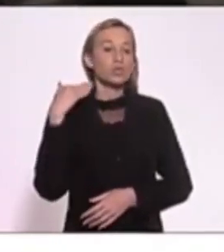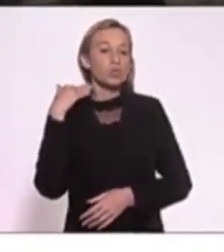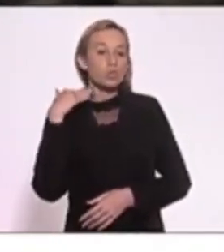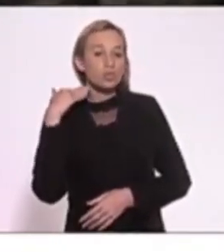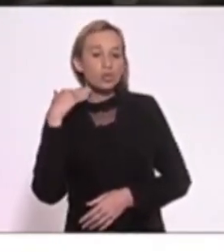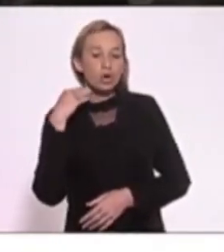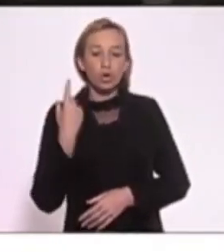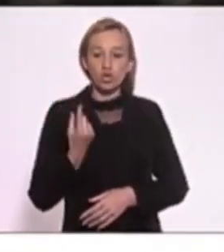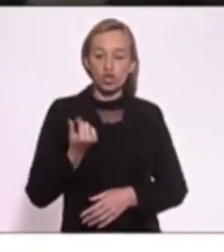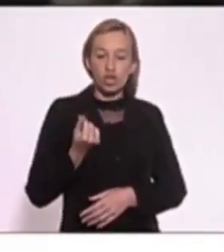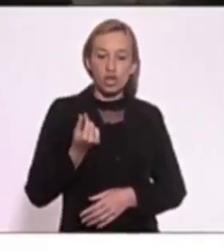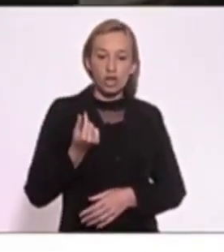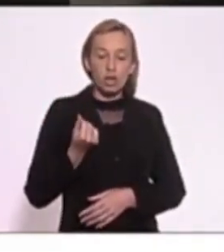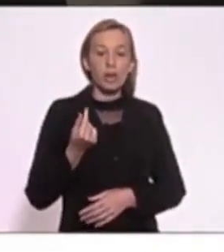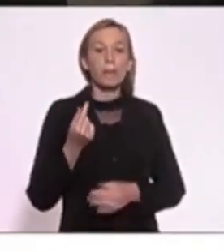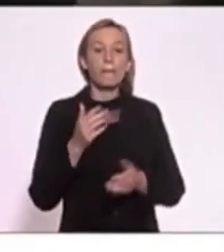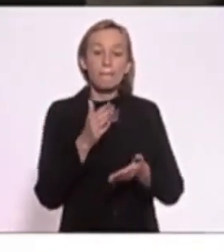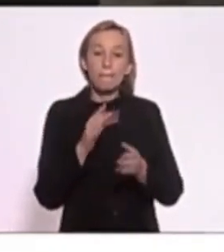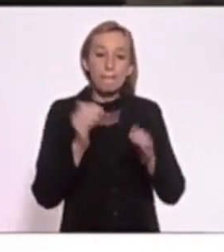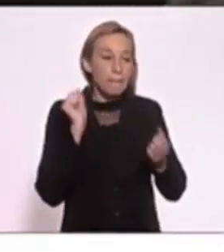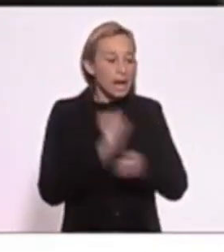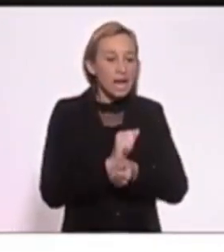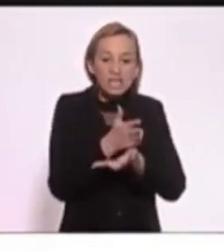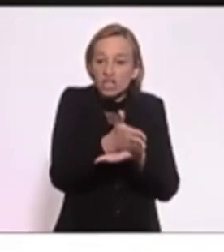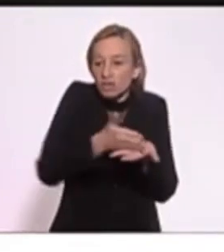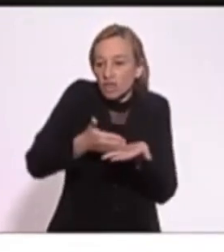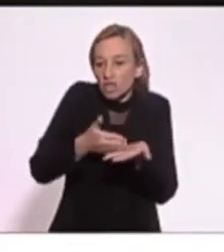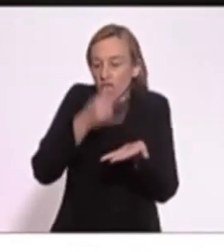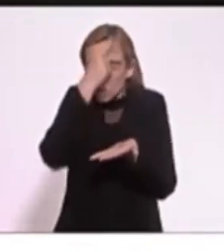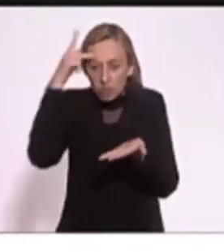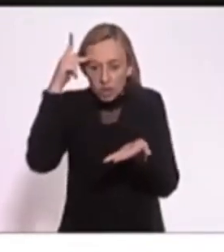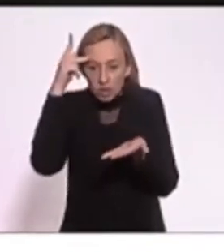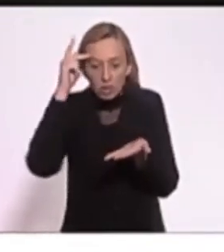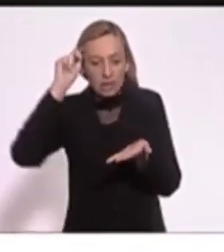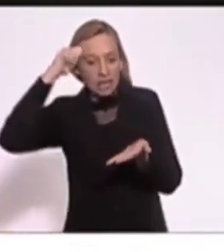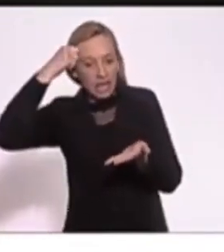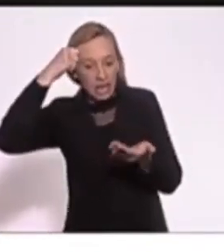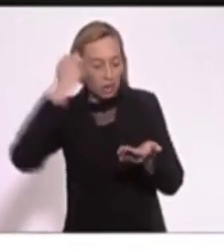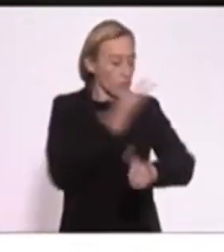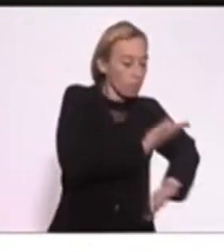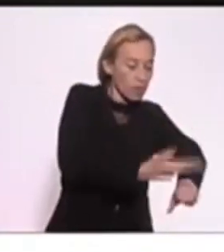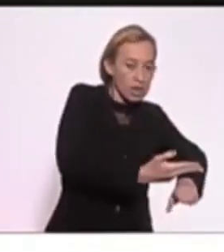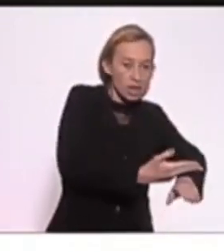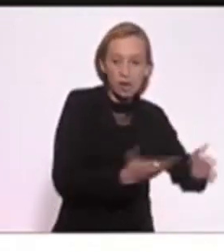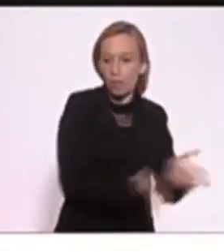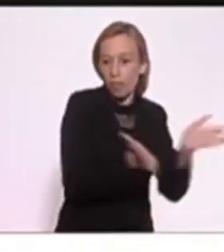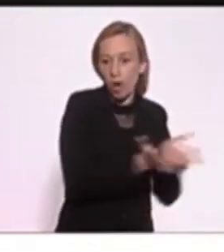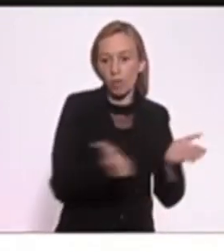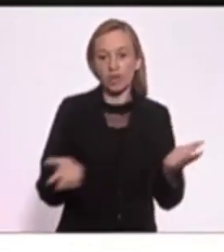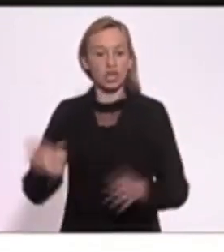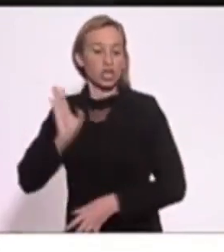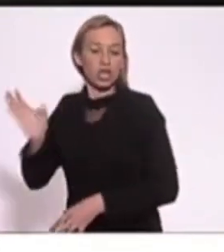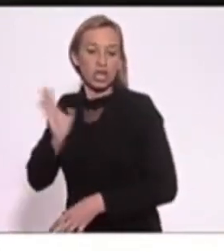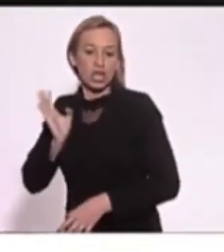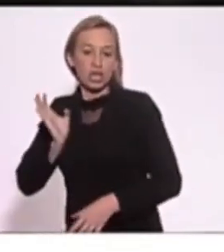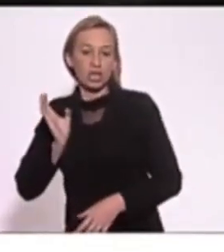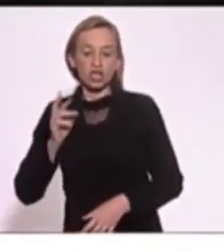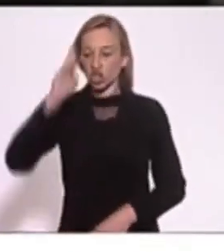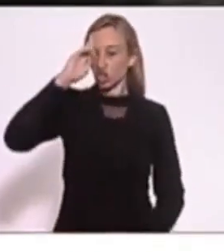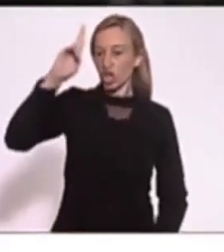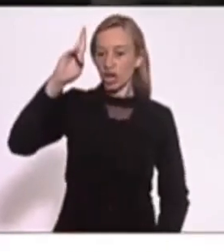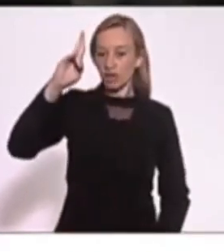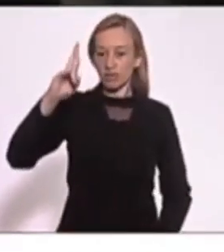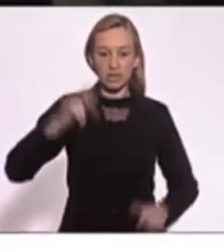Nós precisamos parar de dividir os seres humanos em negros, em brancos, em pobres e ricos, em patrões e